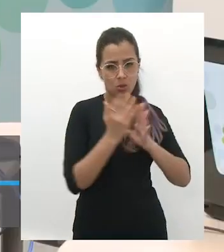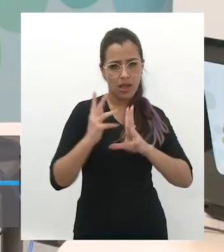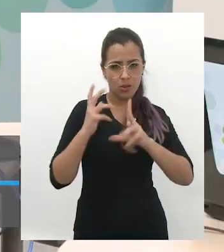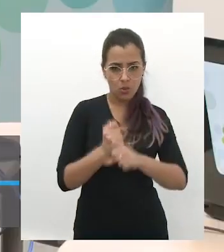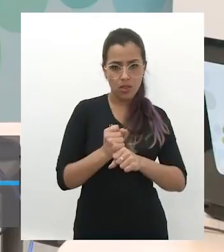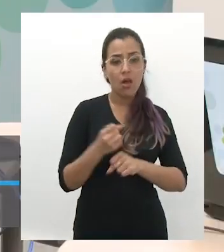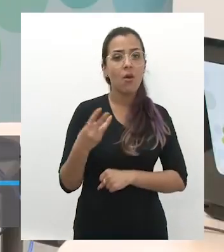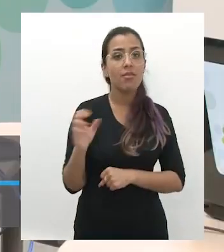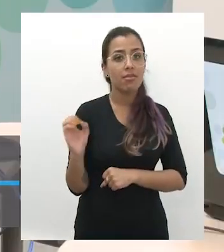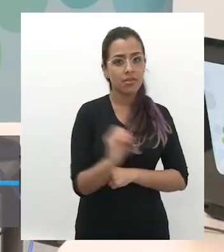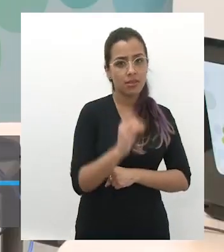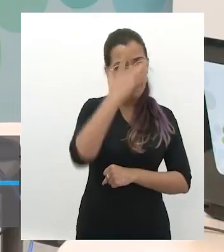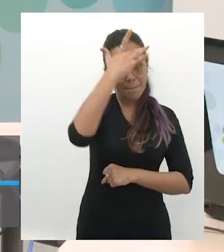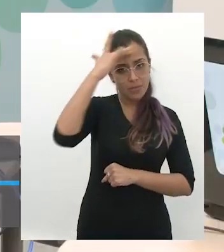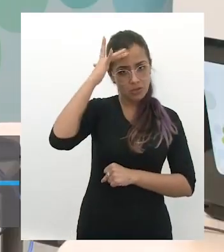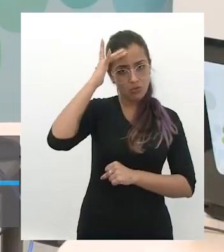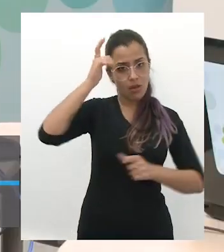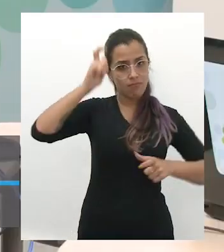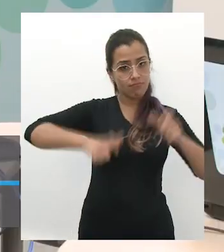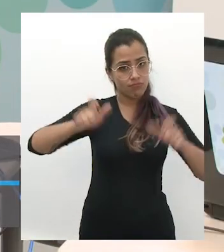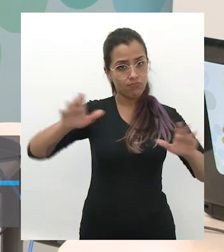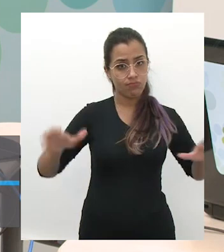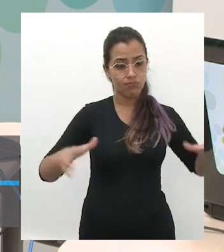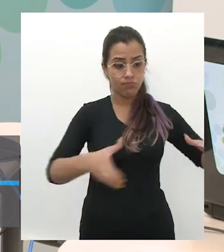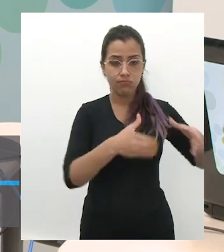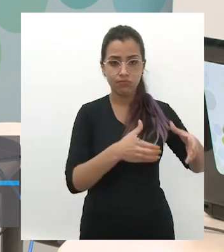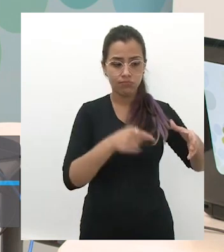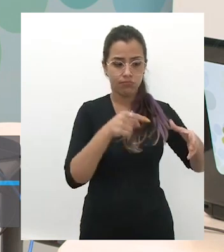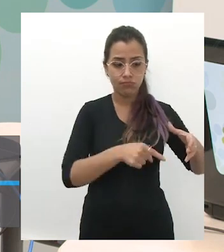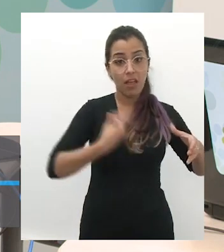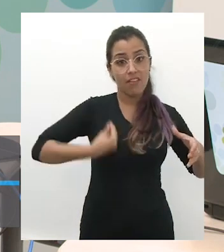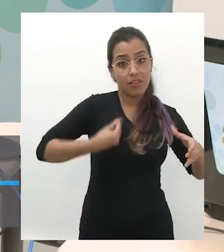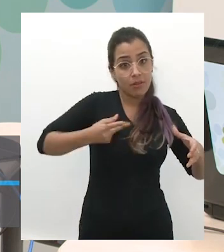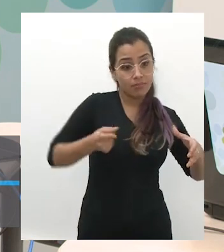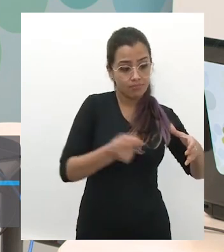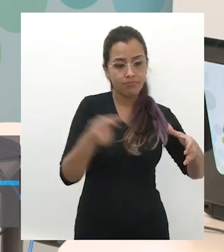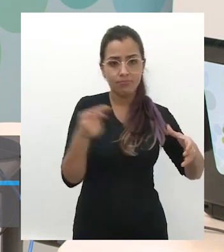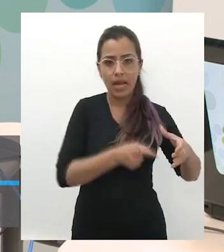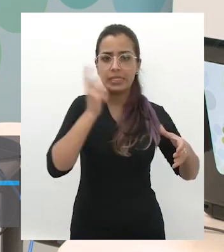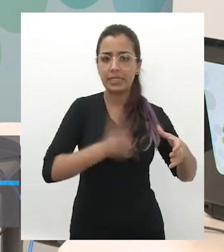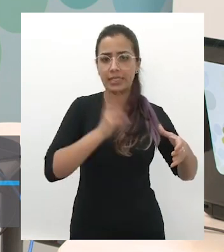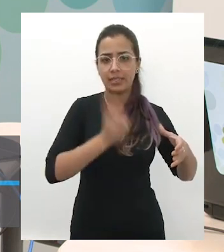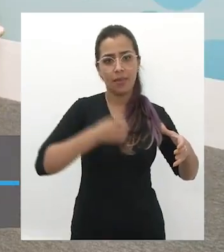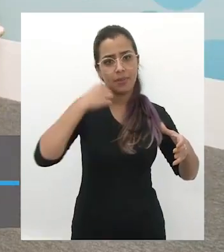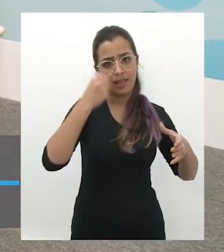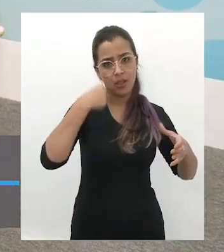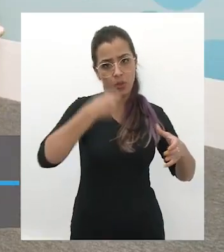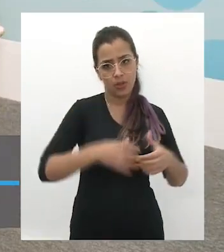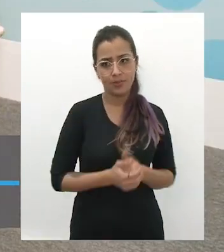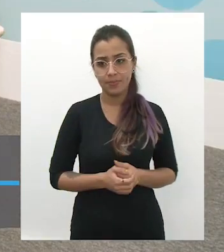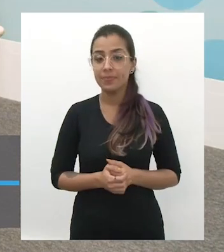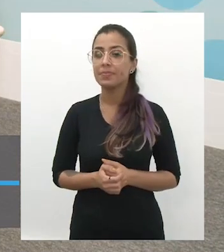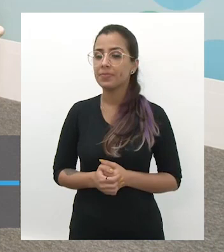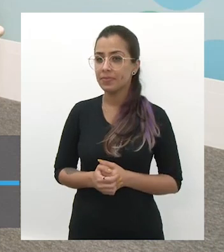esse cargo de forma vitalícia, ou seja, enquanto eles vivessem, eles seriam senadores. Então vamos pensar